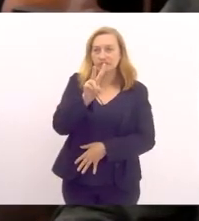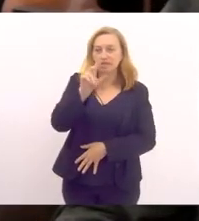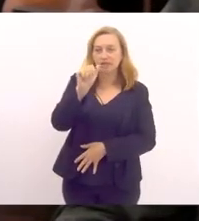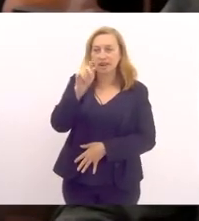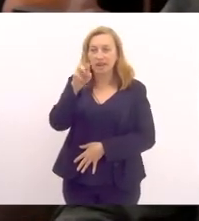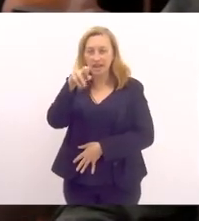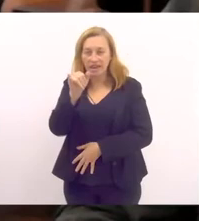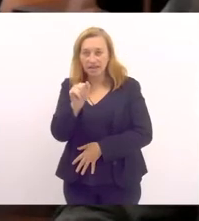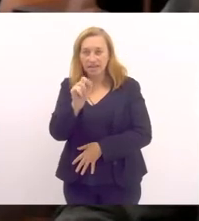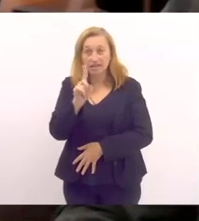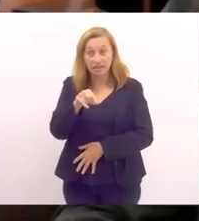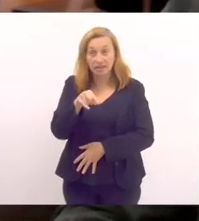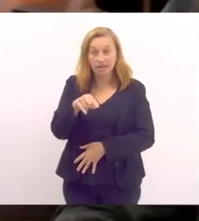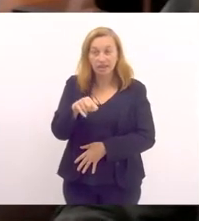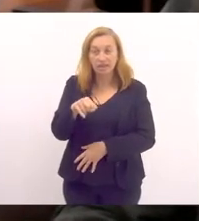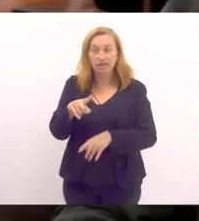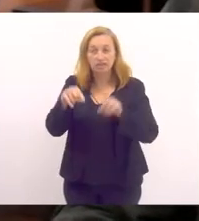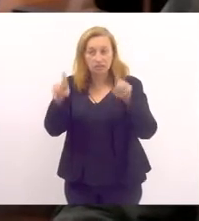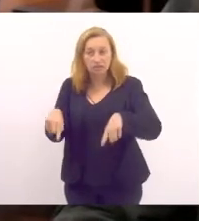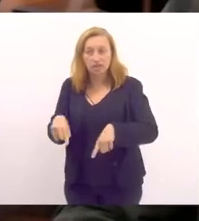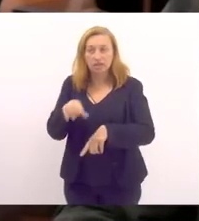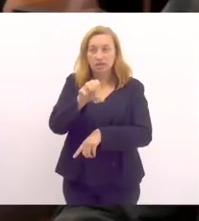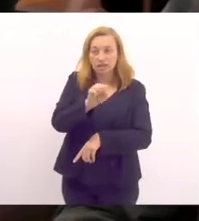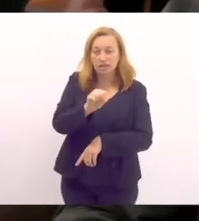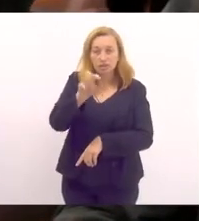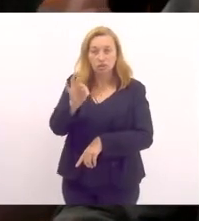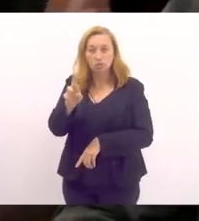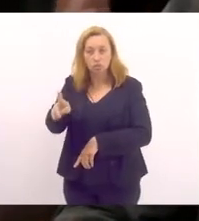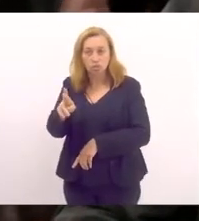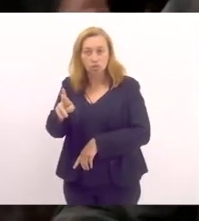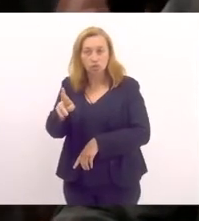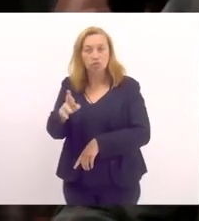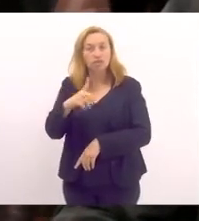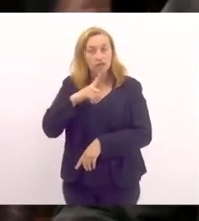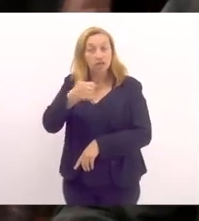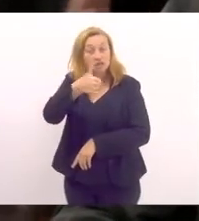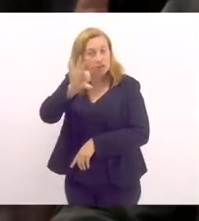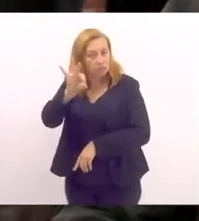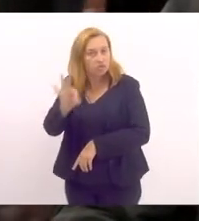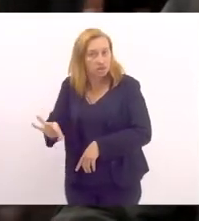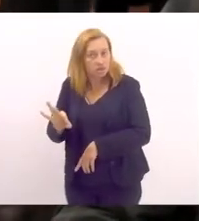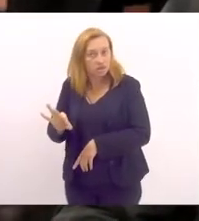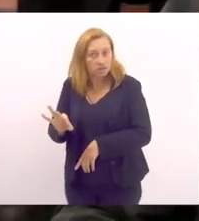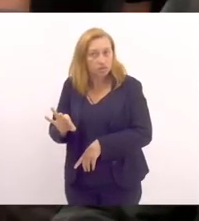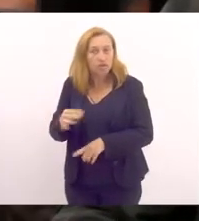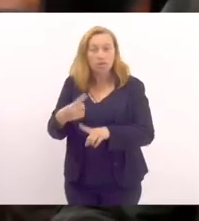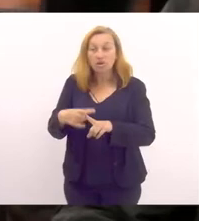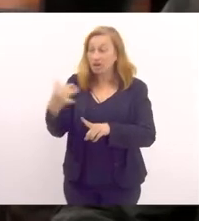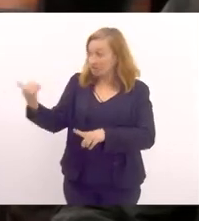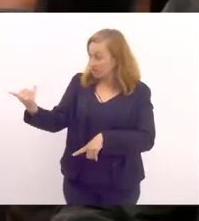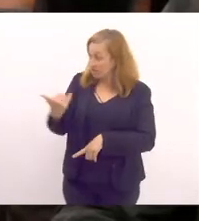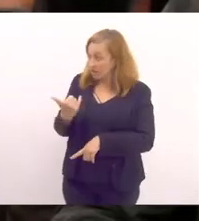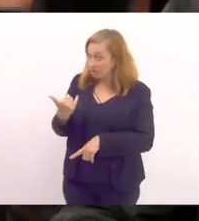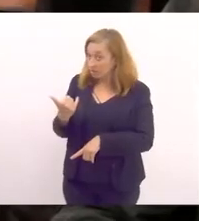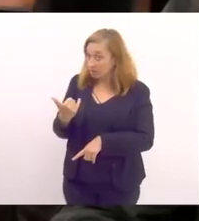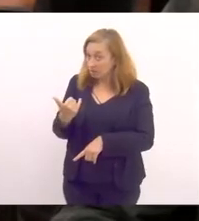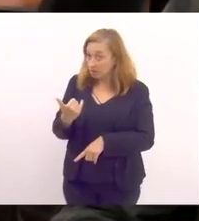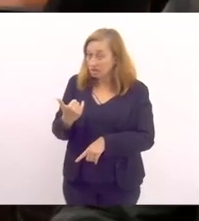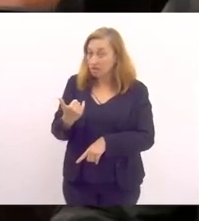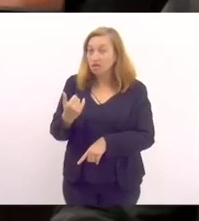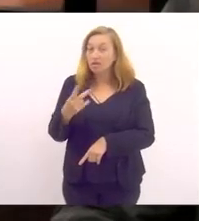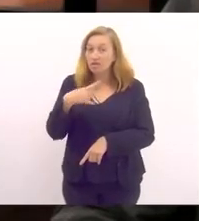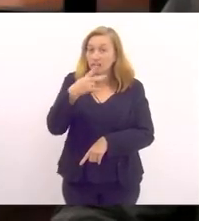Setur, vai ter conseguido êxito 100%, porque ela fala com a gente, né? A Vega fala com o